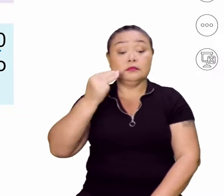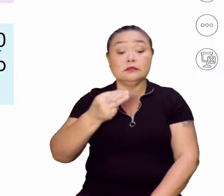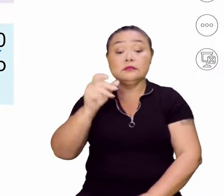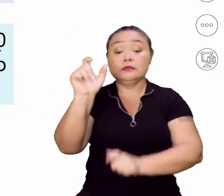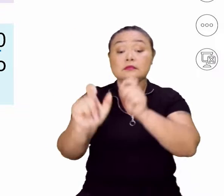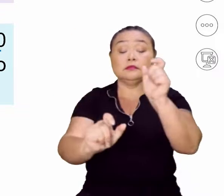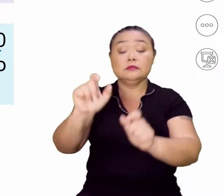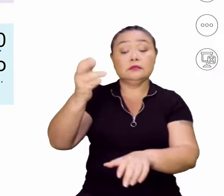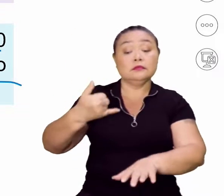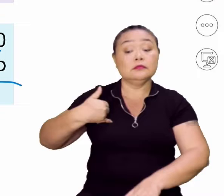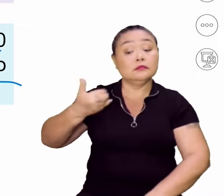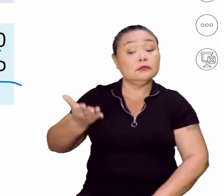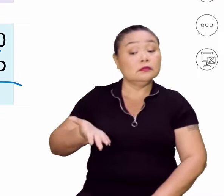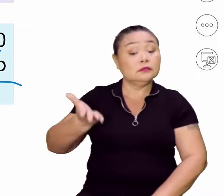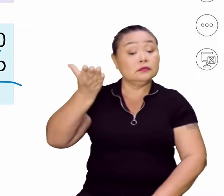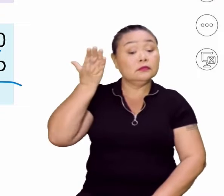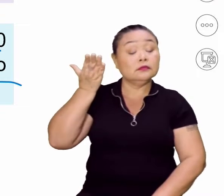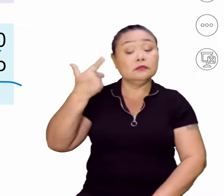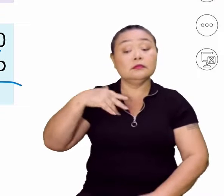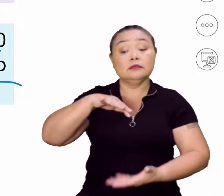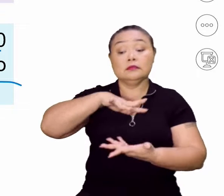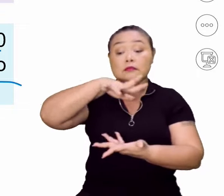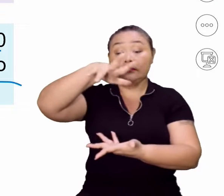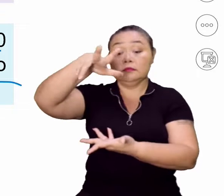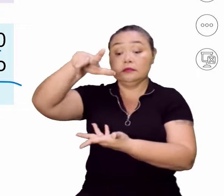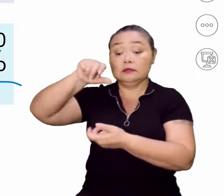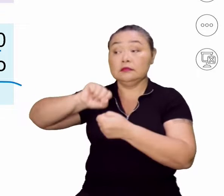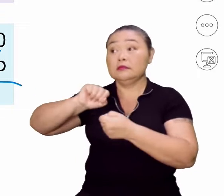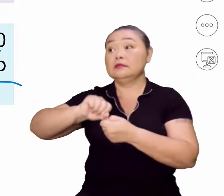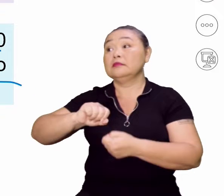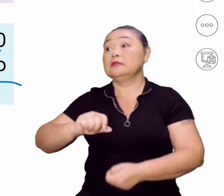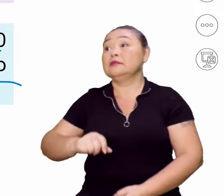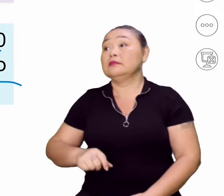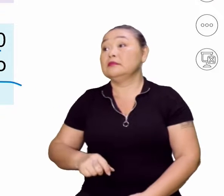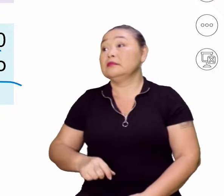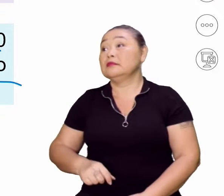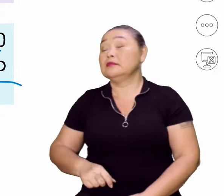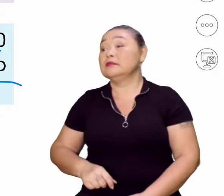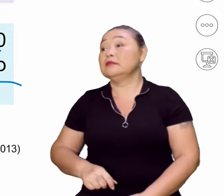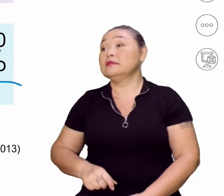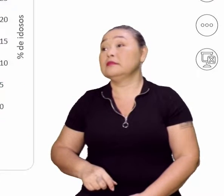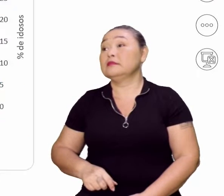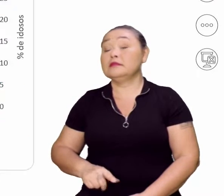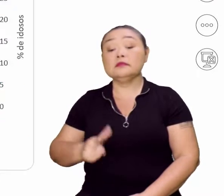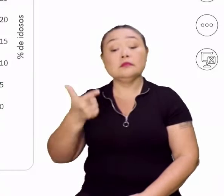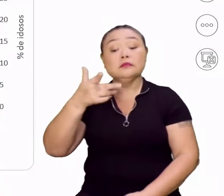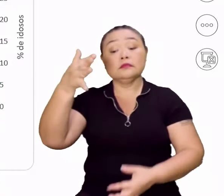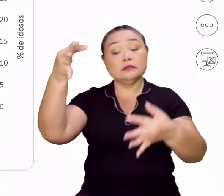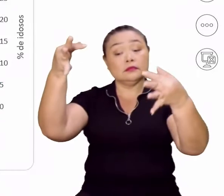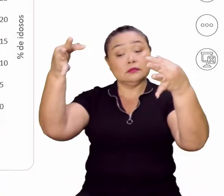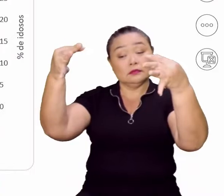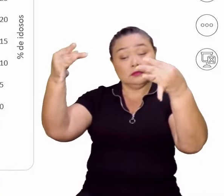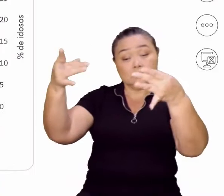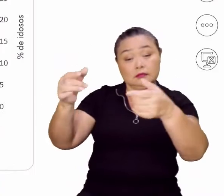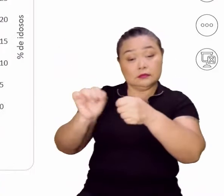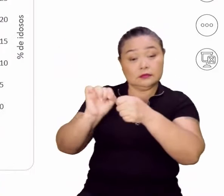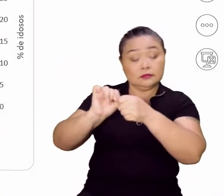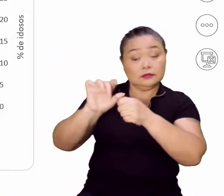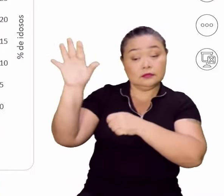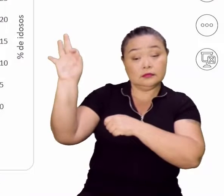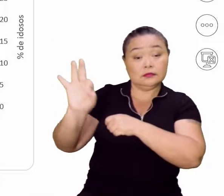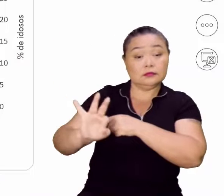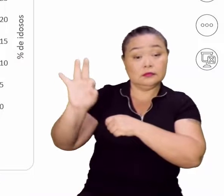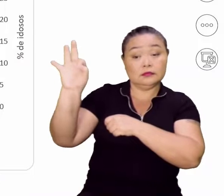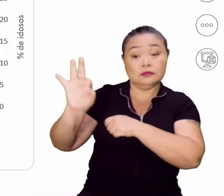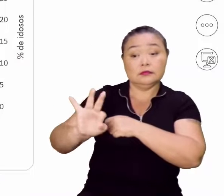milhões de indivíduos com mais de 60 anos no planeta. Outro detalhe importante é que essas